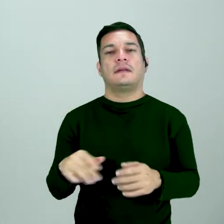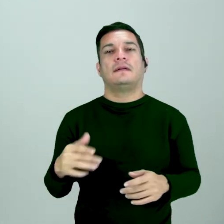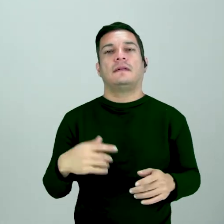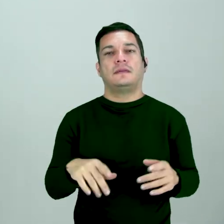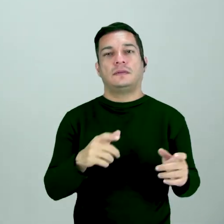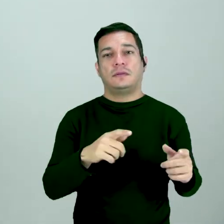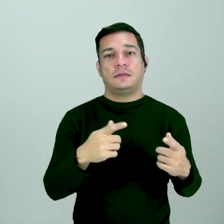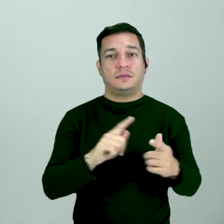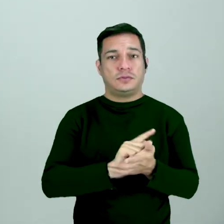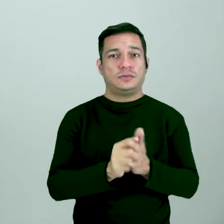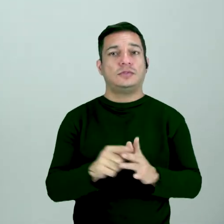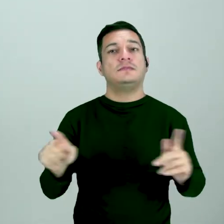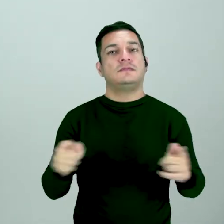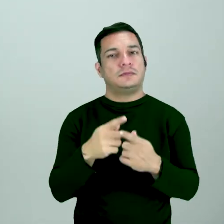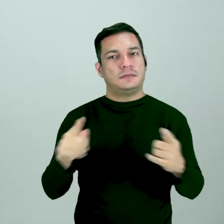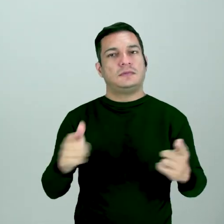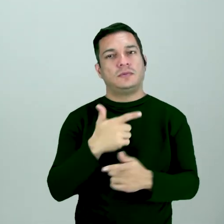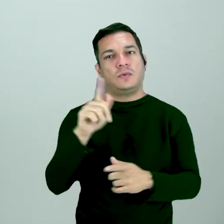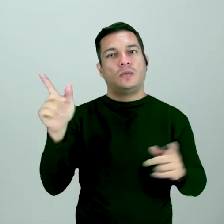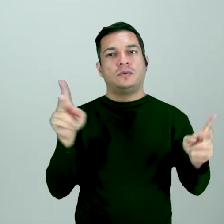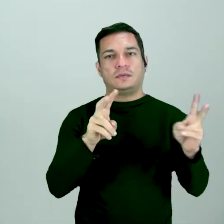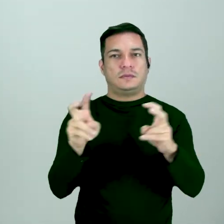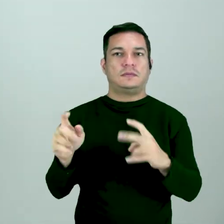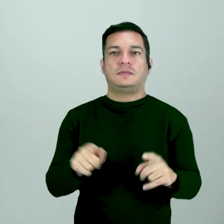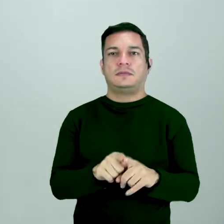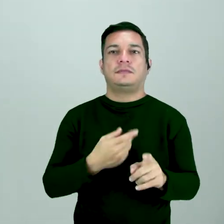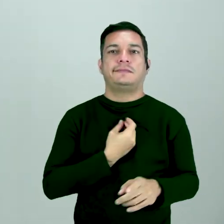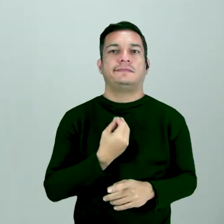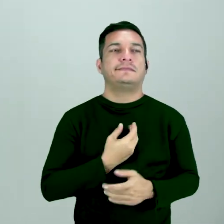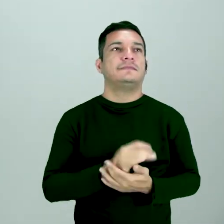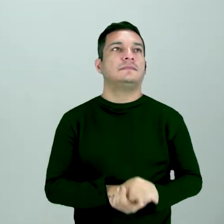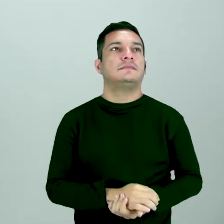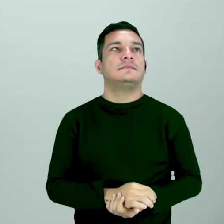campo musical e em outras áreas também da vida.